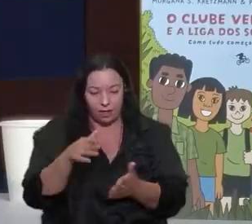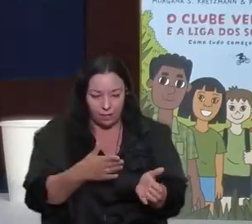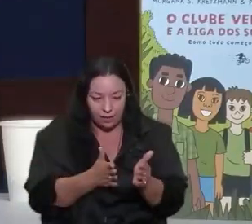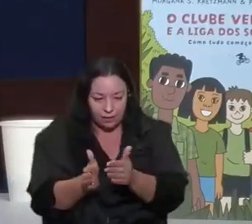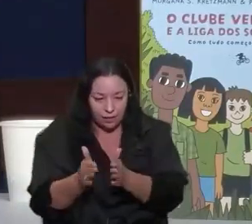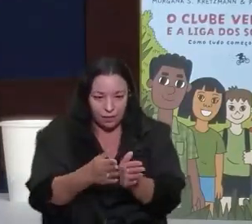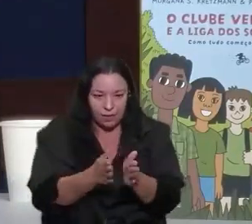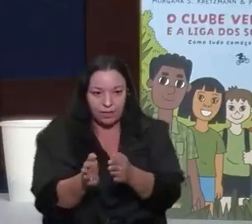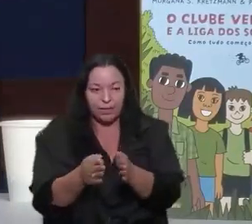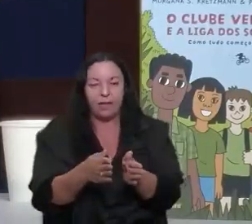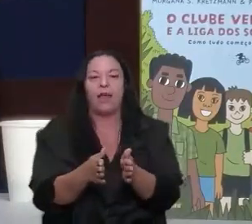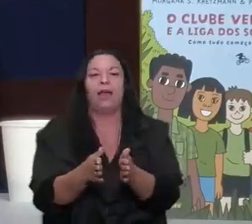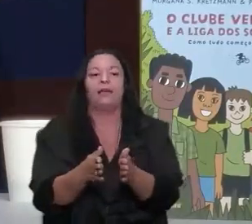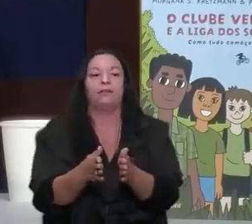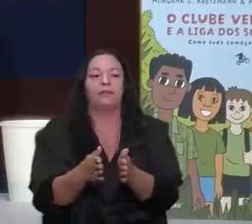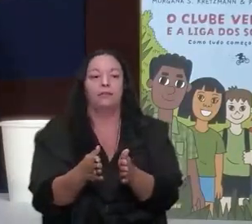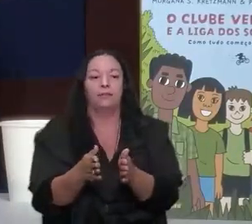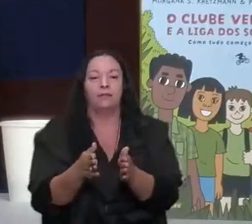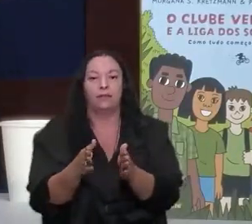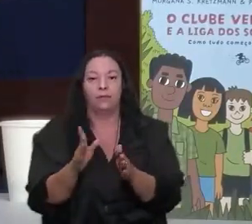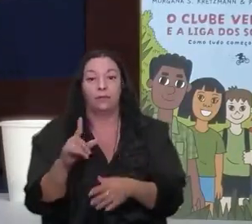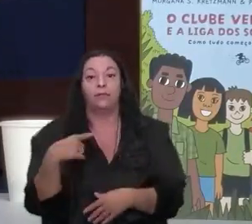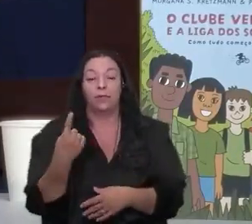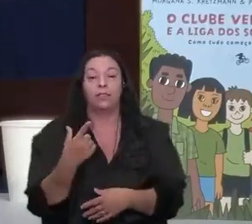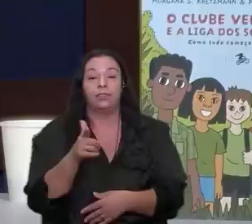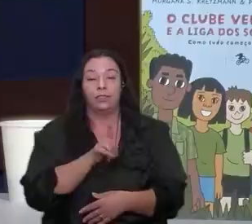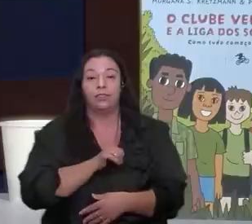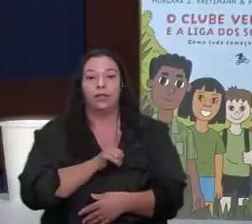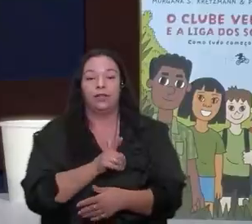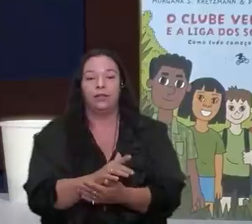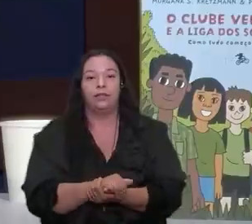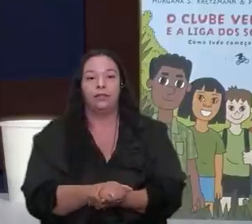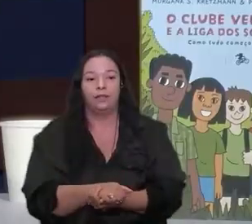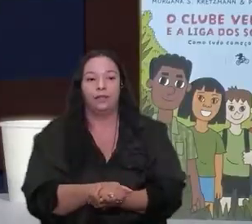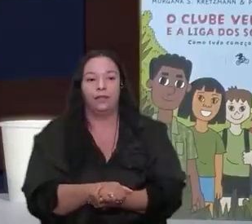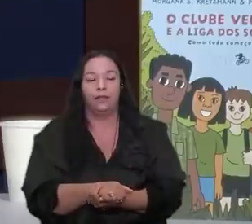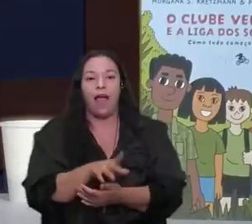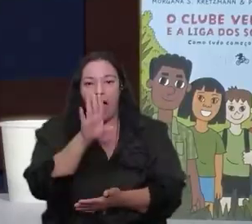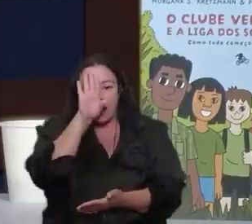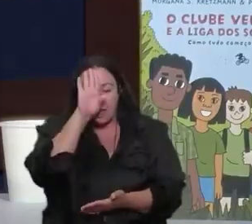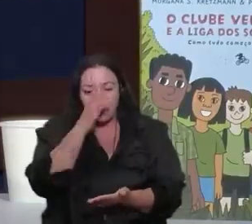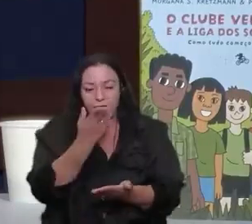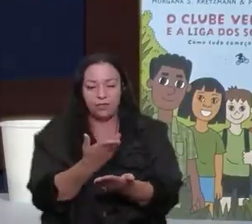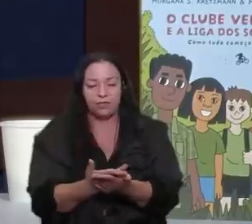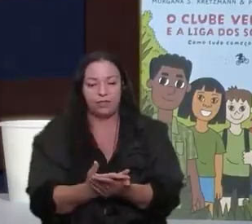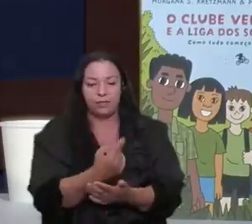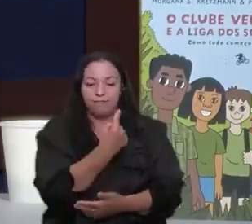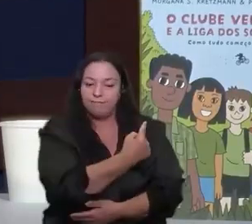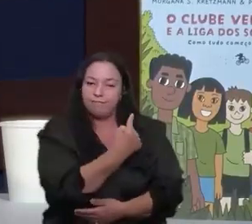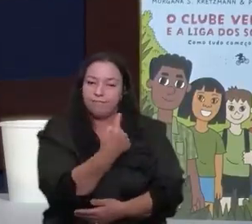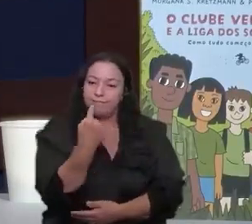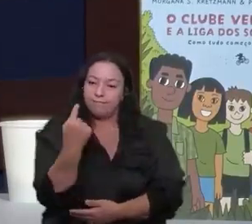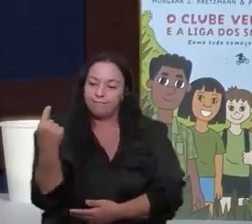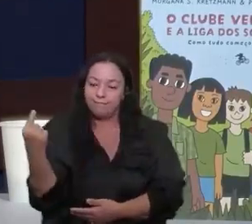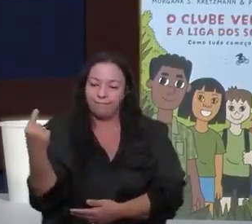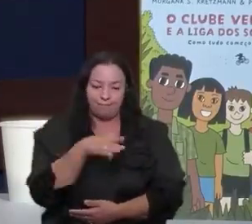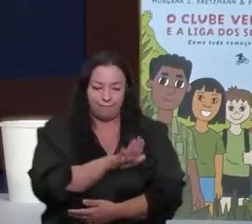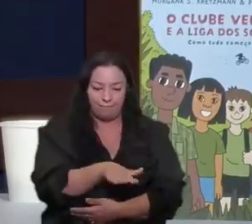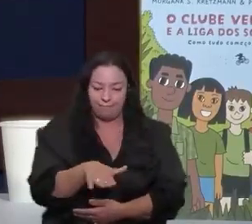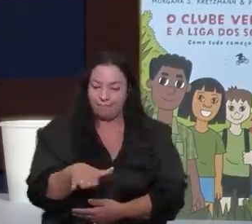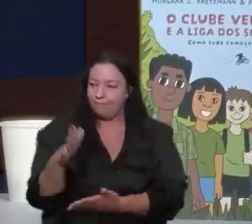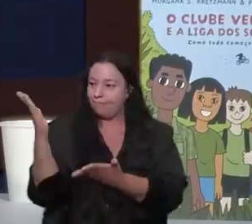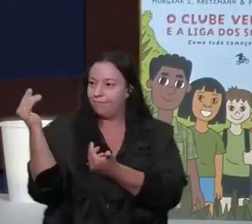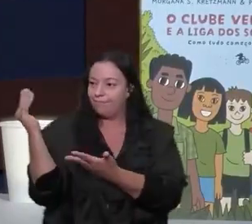encruzilhada com a qual a gente está lidando e acredita que cada criança e cada